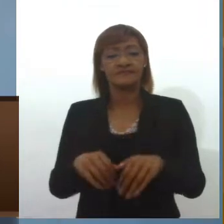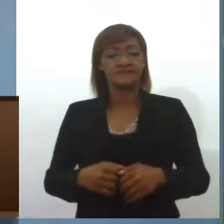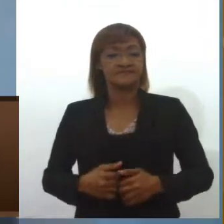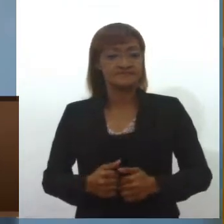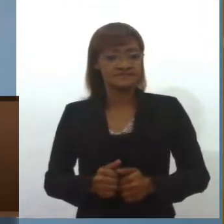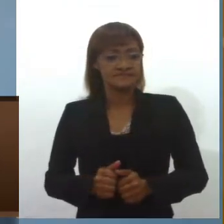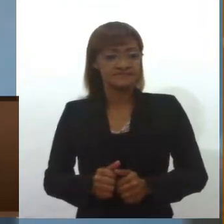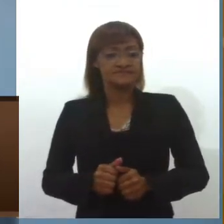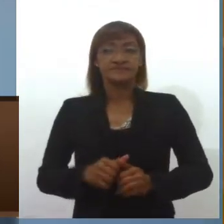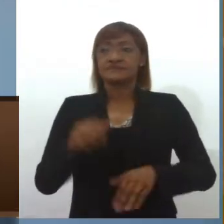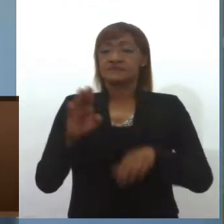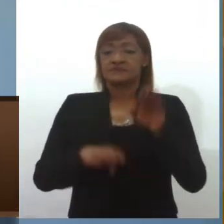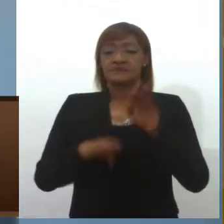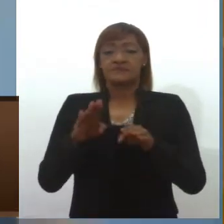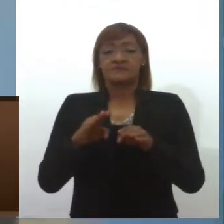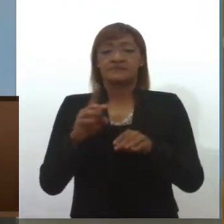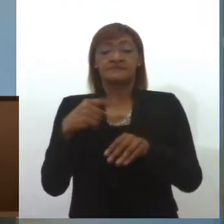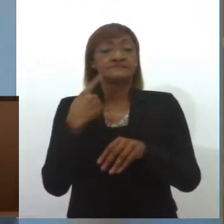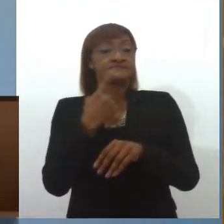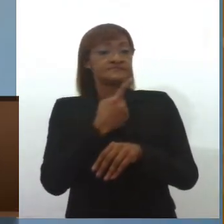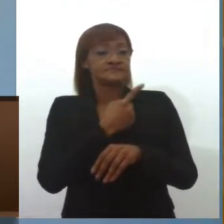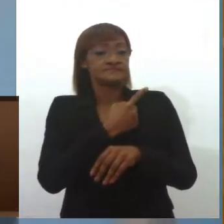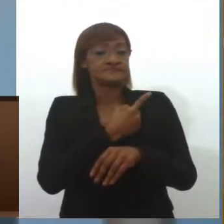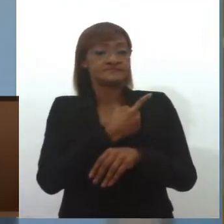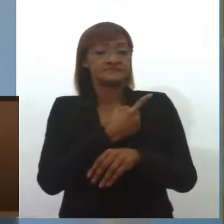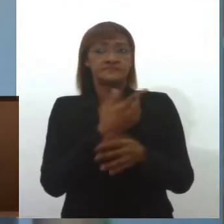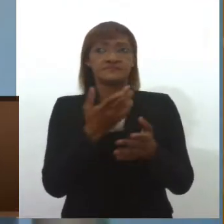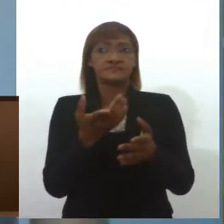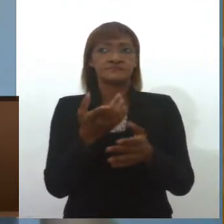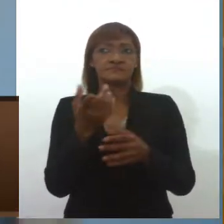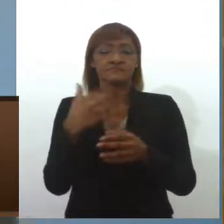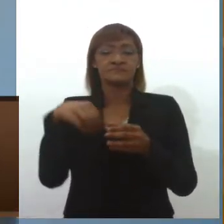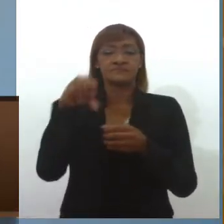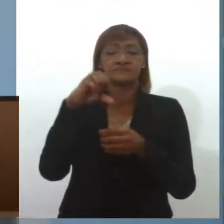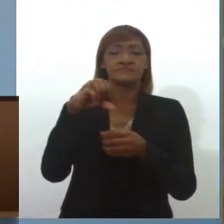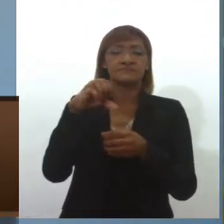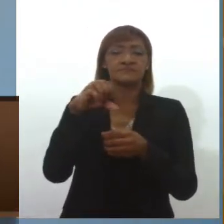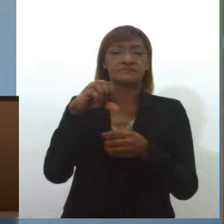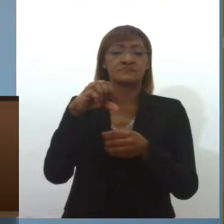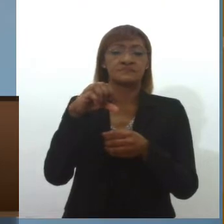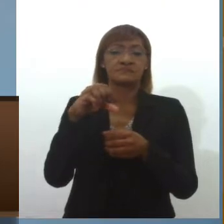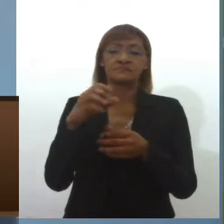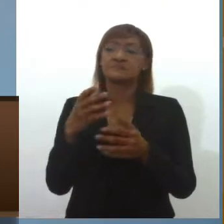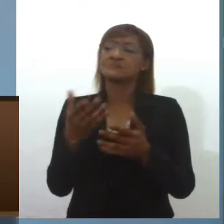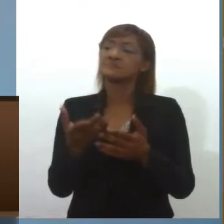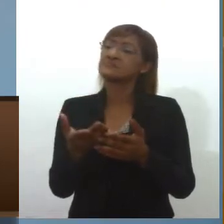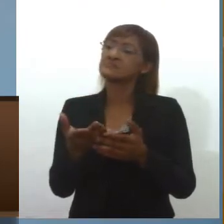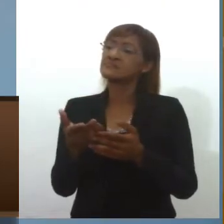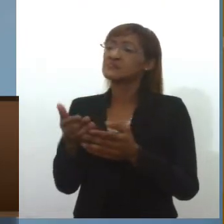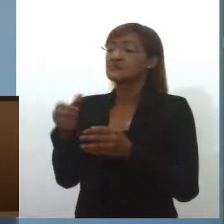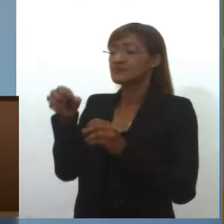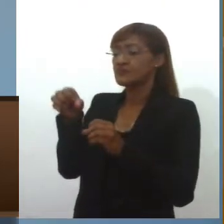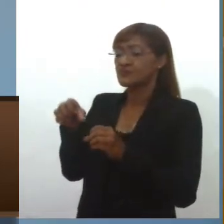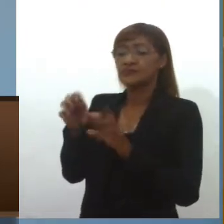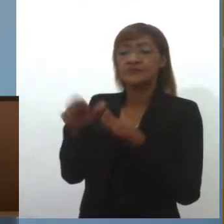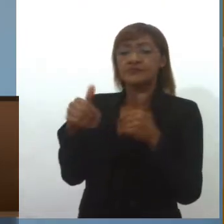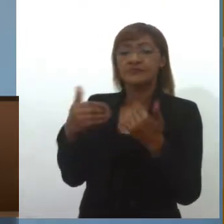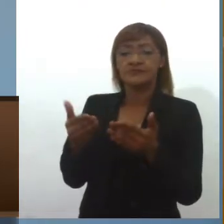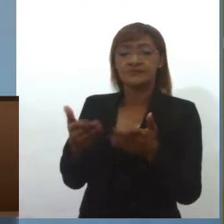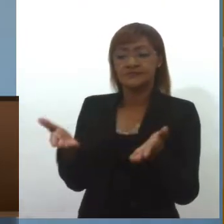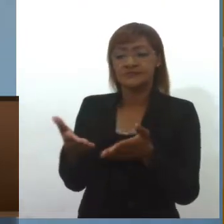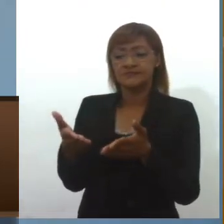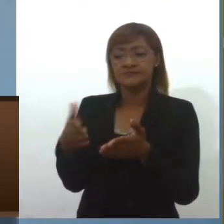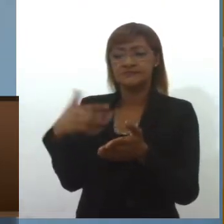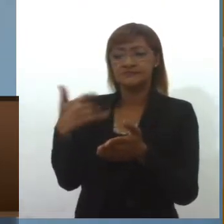talvez nós, consumidores usuais, devemos se questionar. Poxa, qual é o exato efeito disso? Afinal, o crédito agora está mais